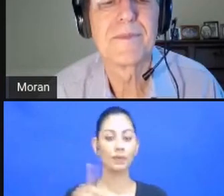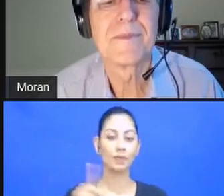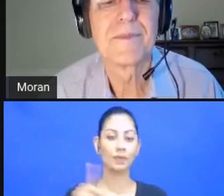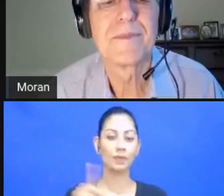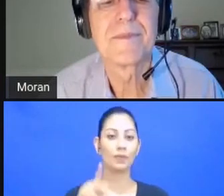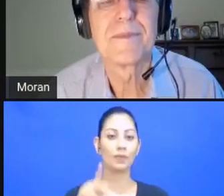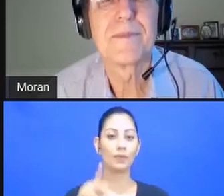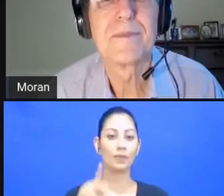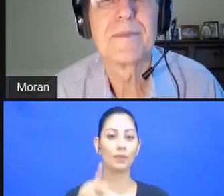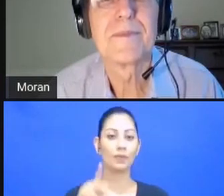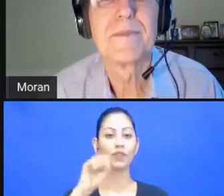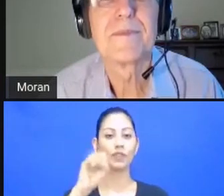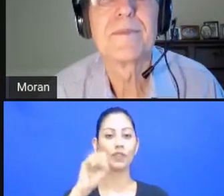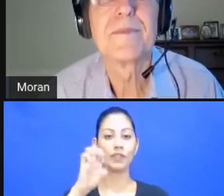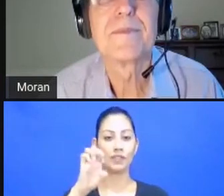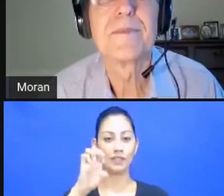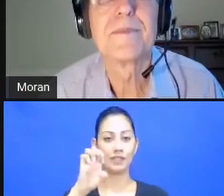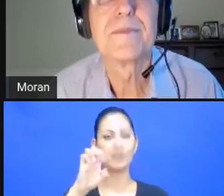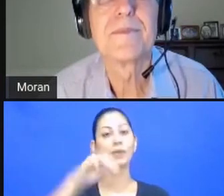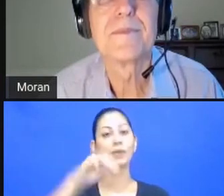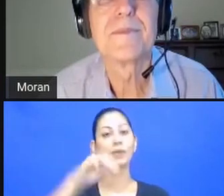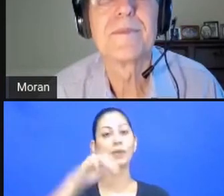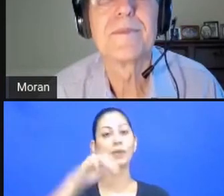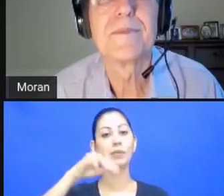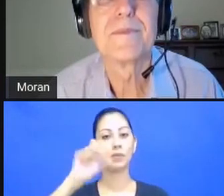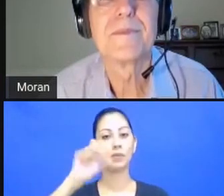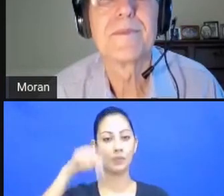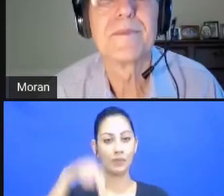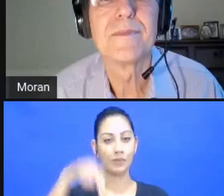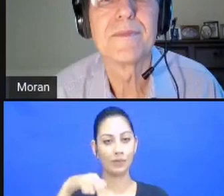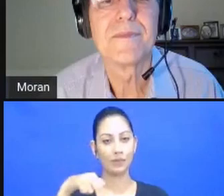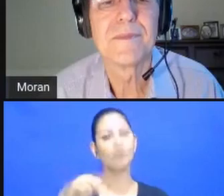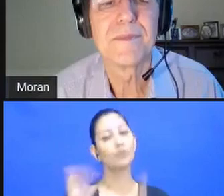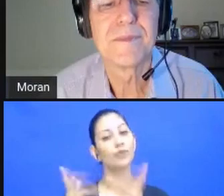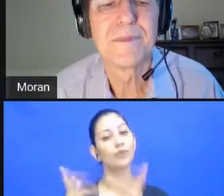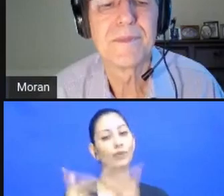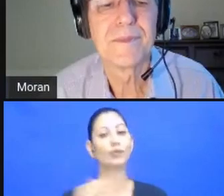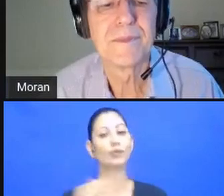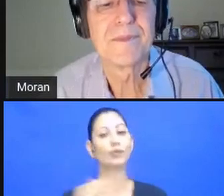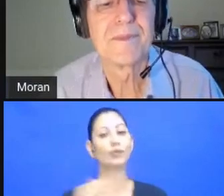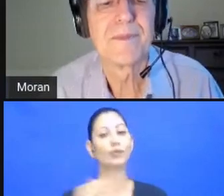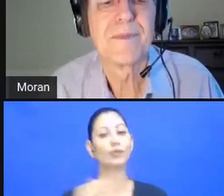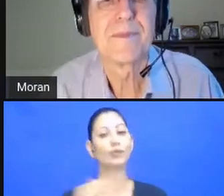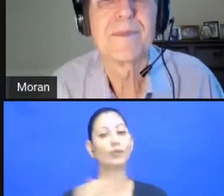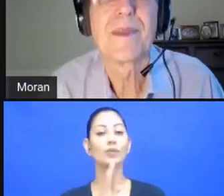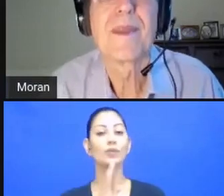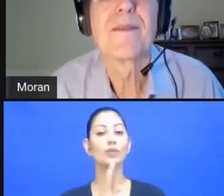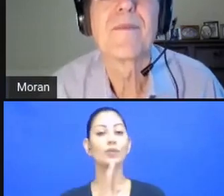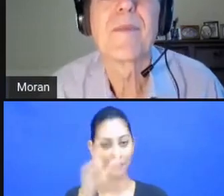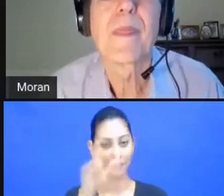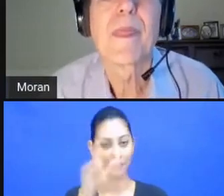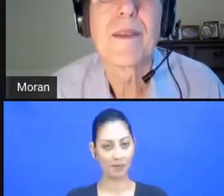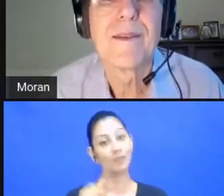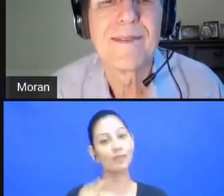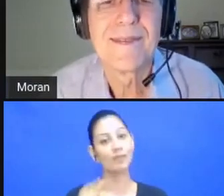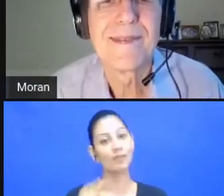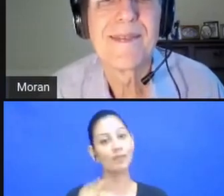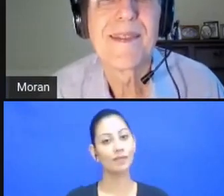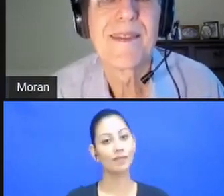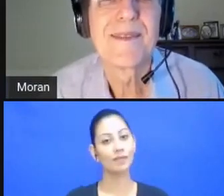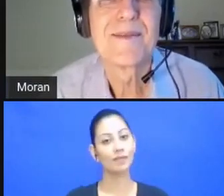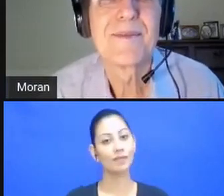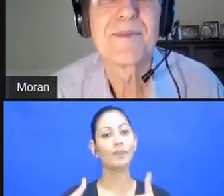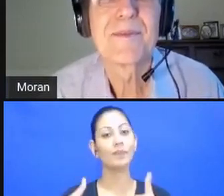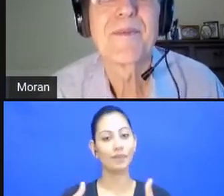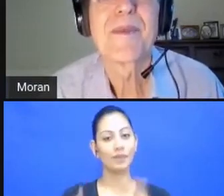feitos está a participação ativíssima na criação da Escola do Futuro da USP. Professor, a palavra está com o senhor.